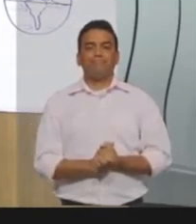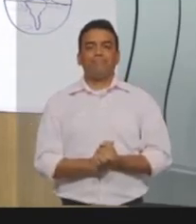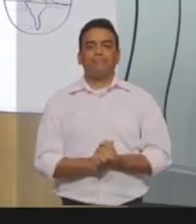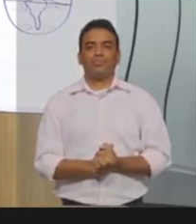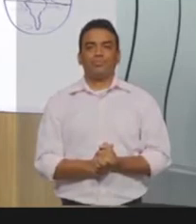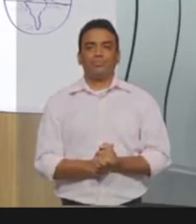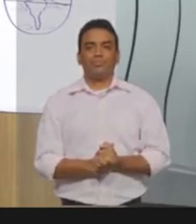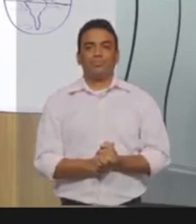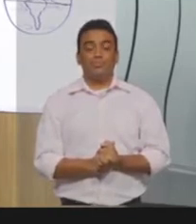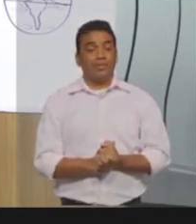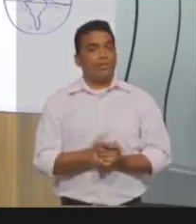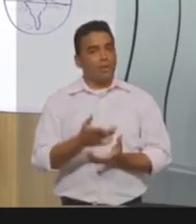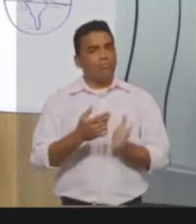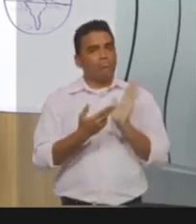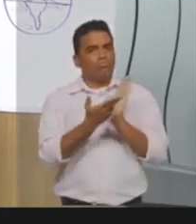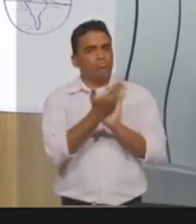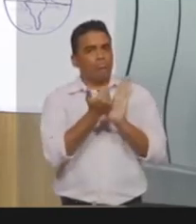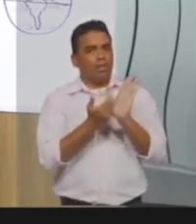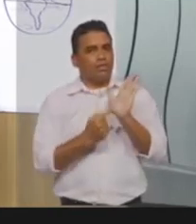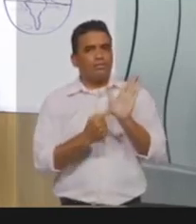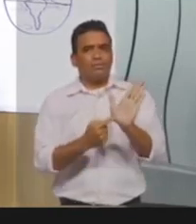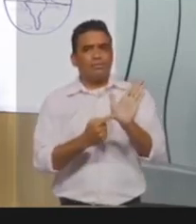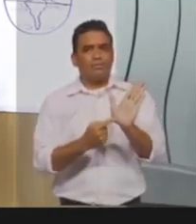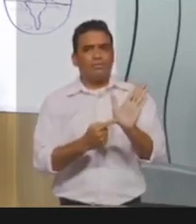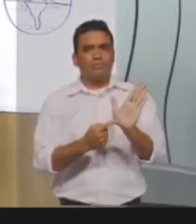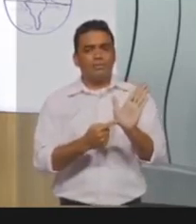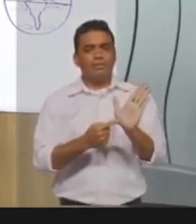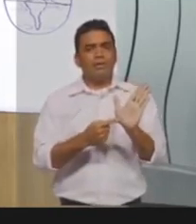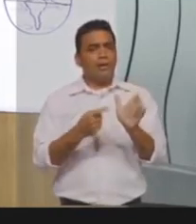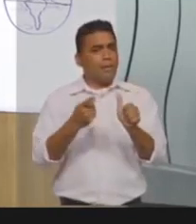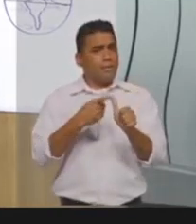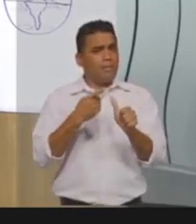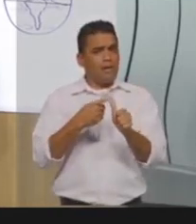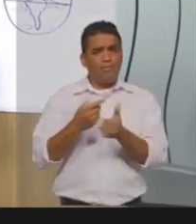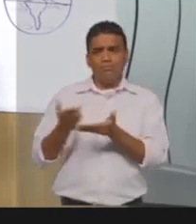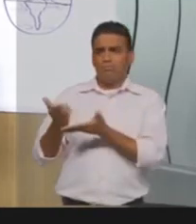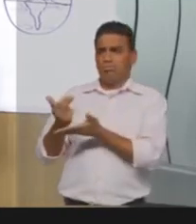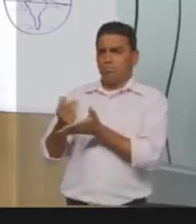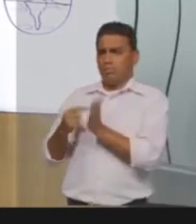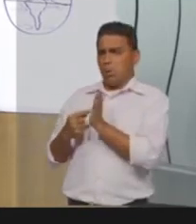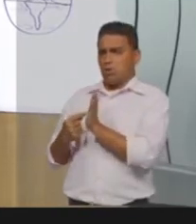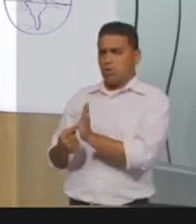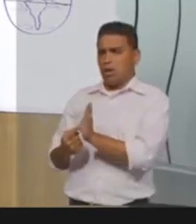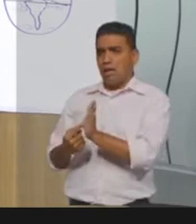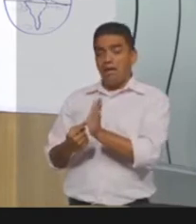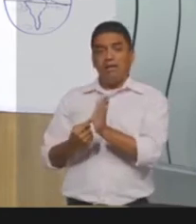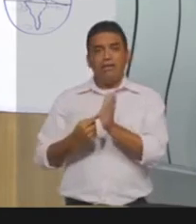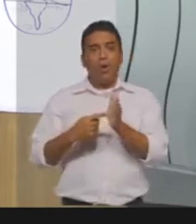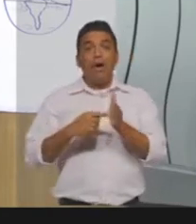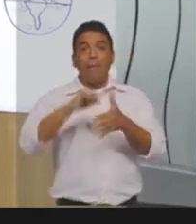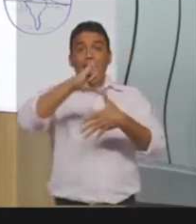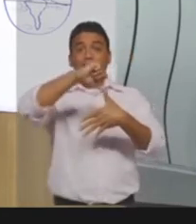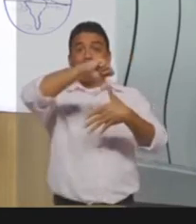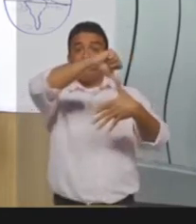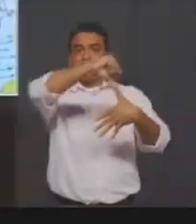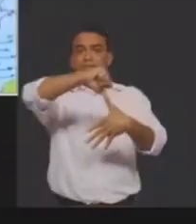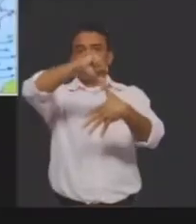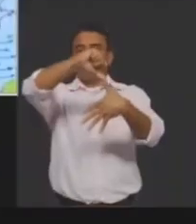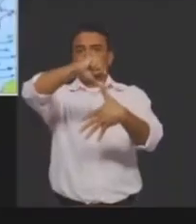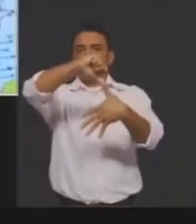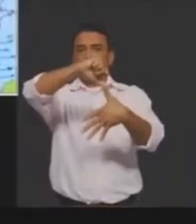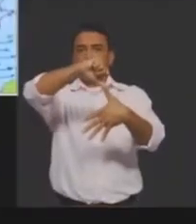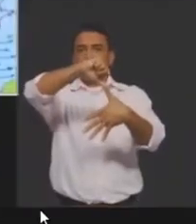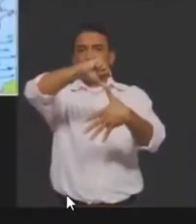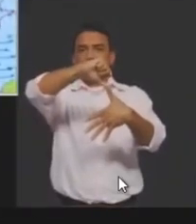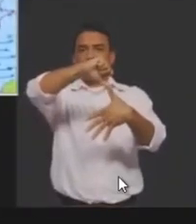Aqui está um esquema. Eu fiz aquele desenho ali primeiro até para a gente identificar rapidamente aqui a América do Sul. Então aqui